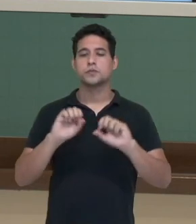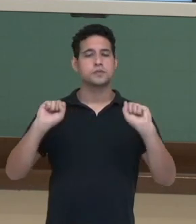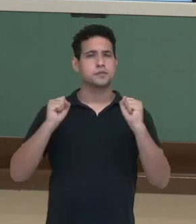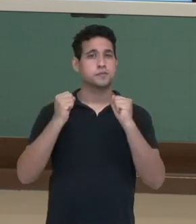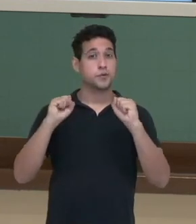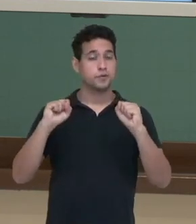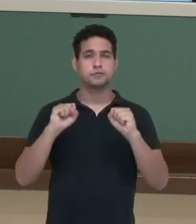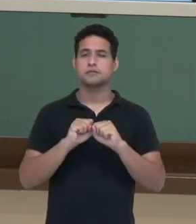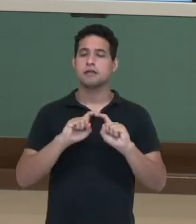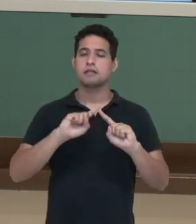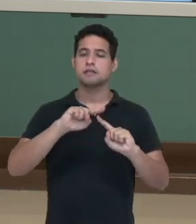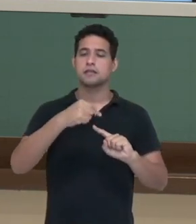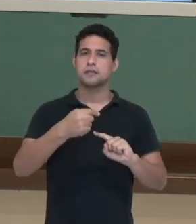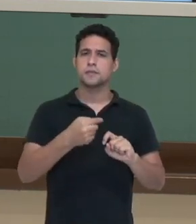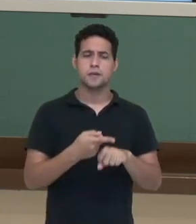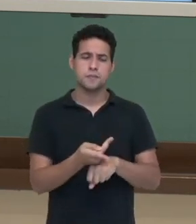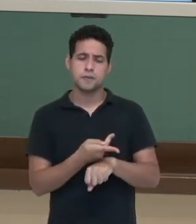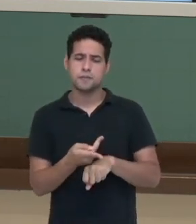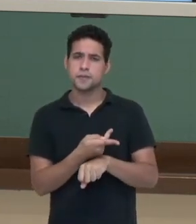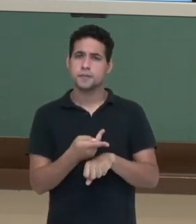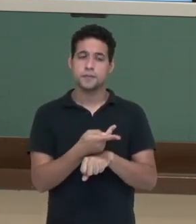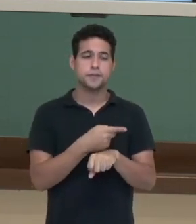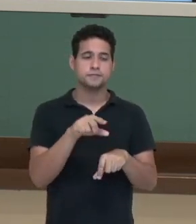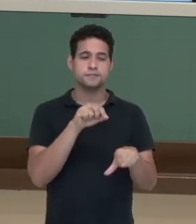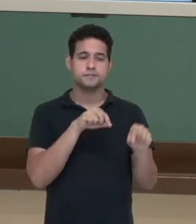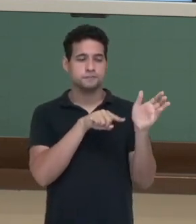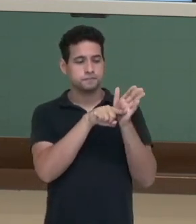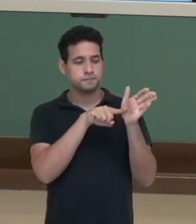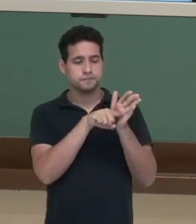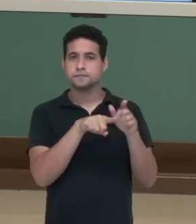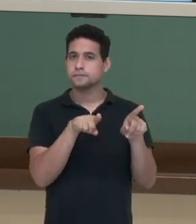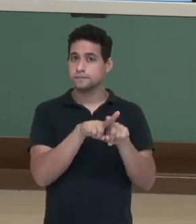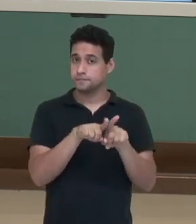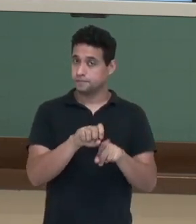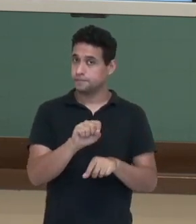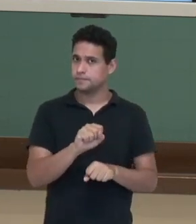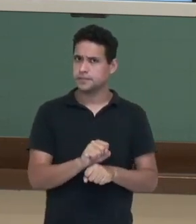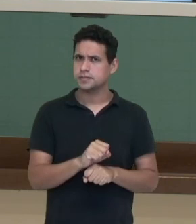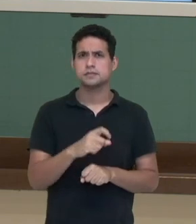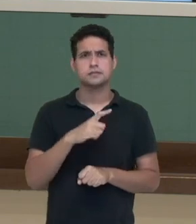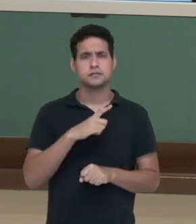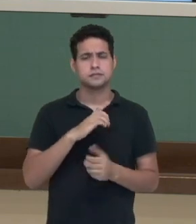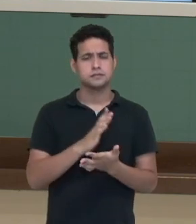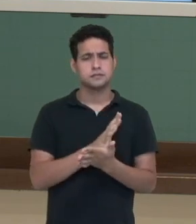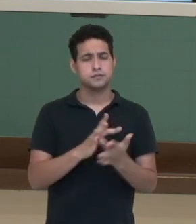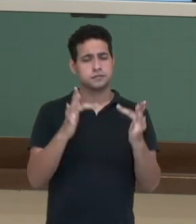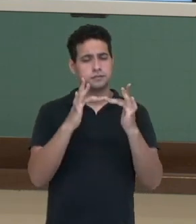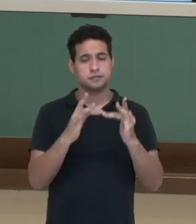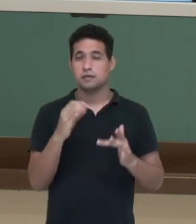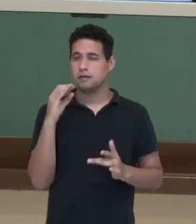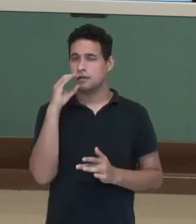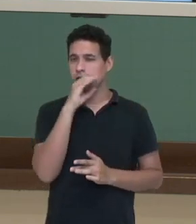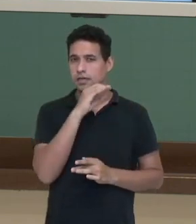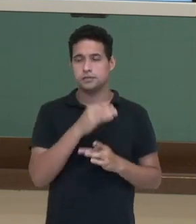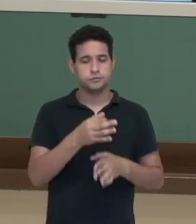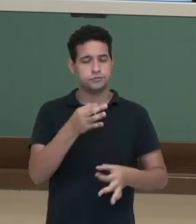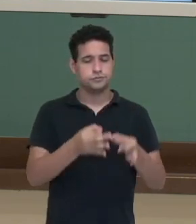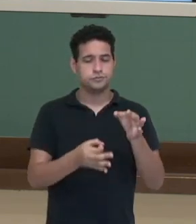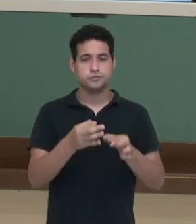esporte e depois busca lá, pesquisa se teve interferência do clima,